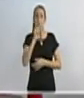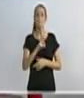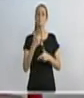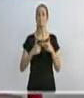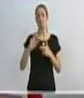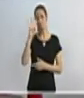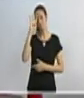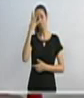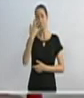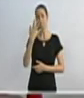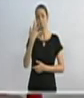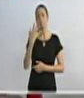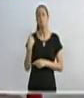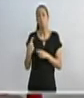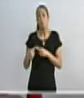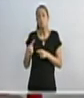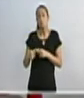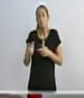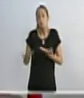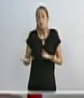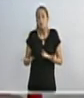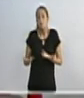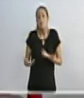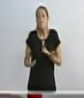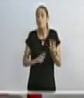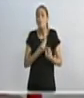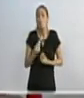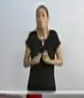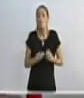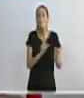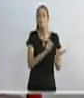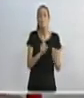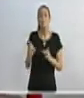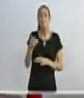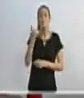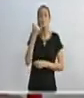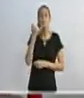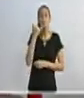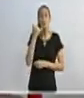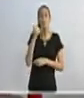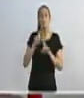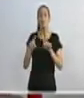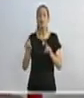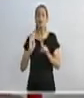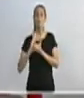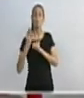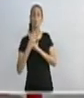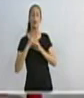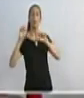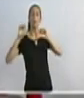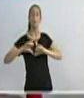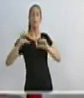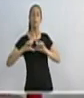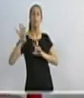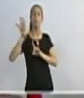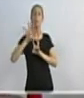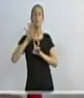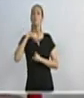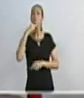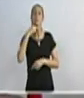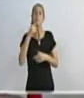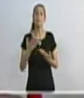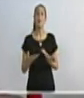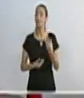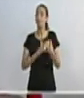atendida, porque eu não consigo entender, vender um celular e não ter captação, já fere o Código do Consumidor, já está interferindo.